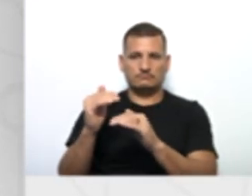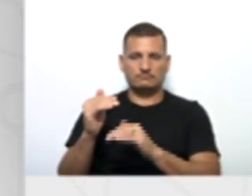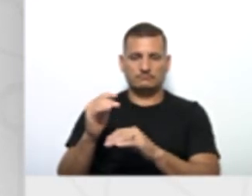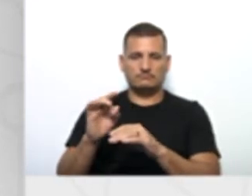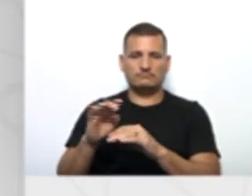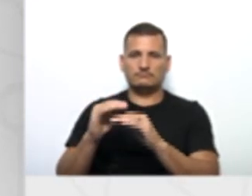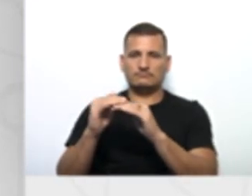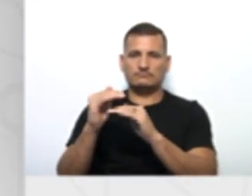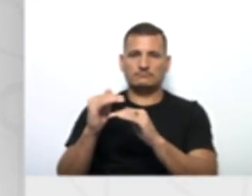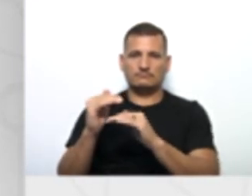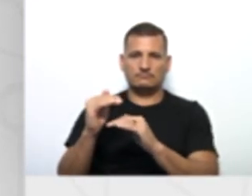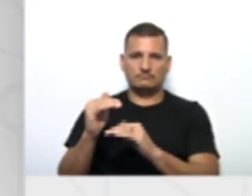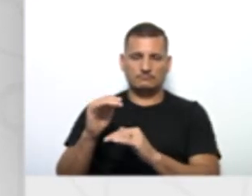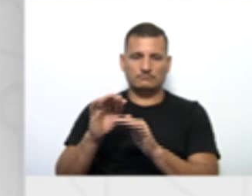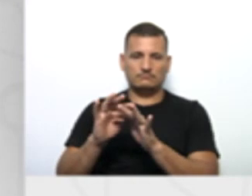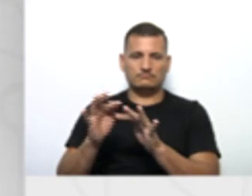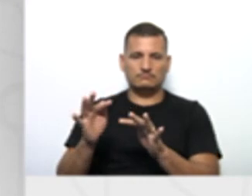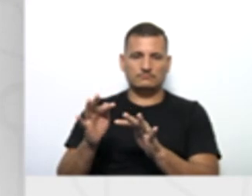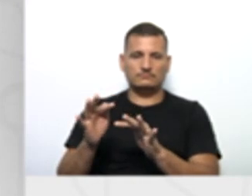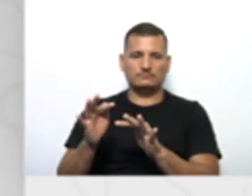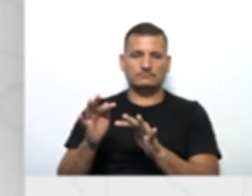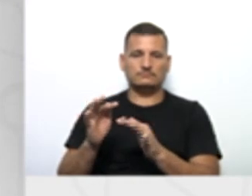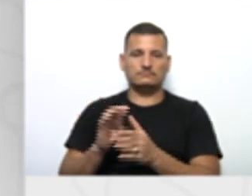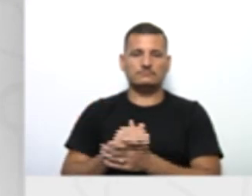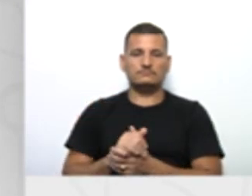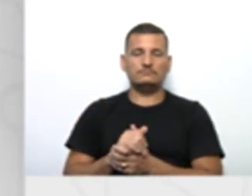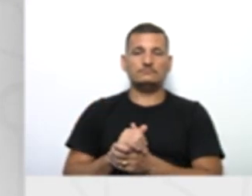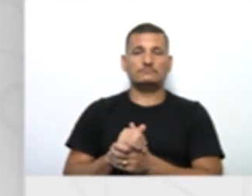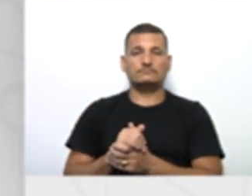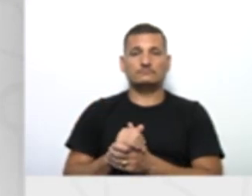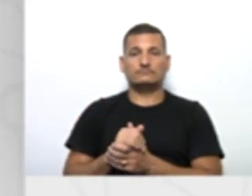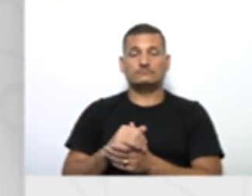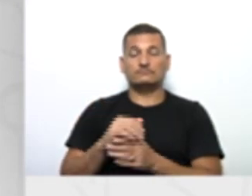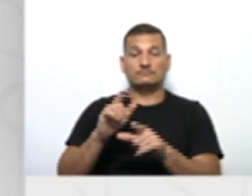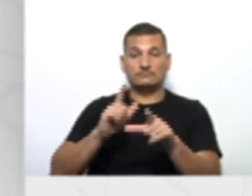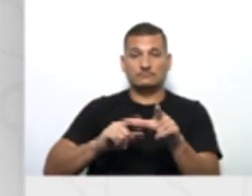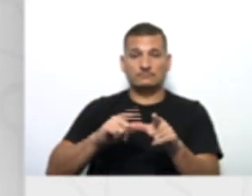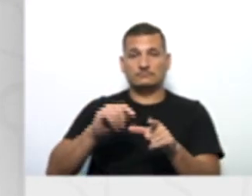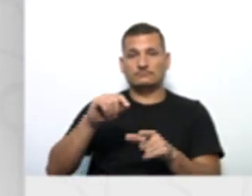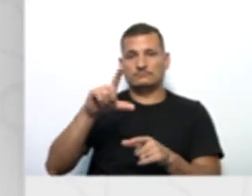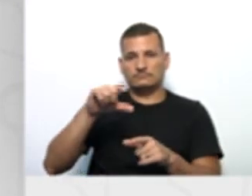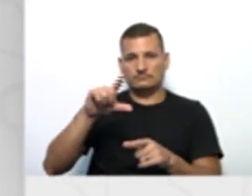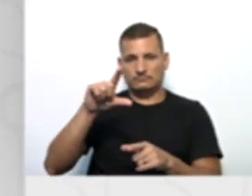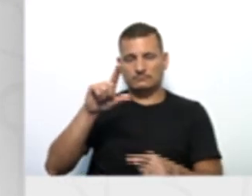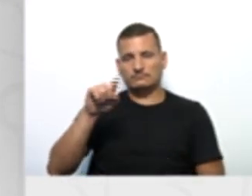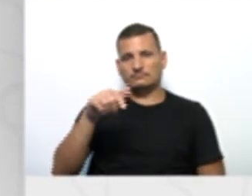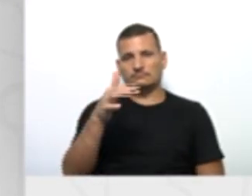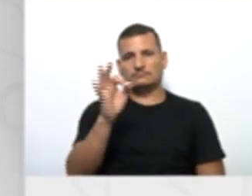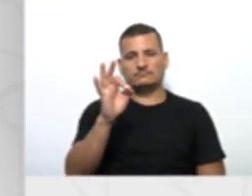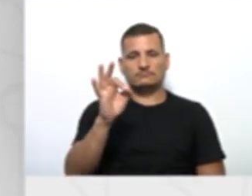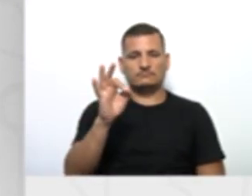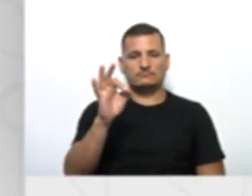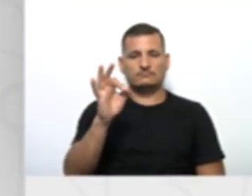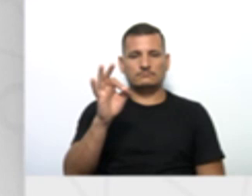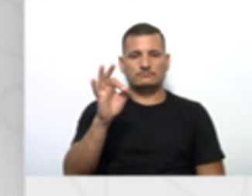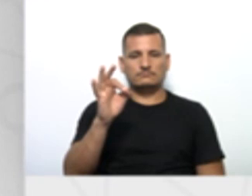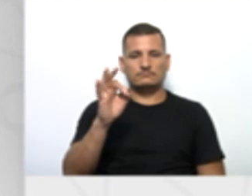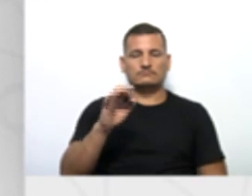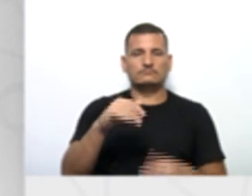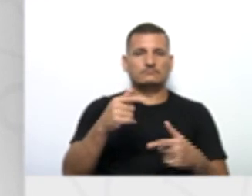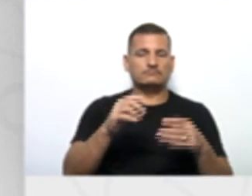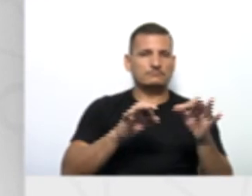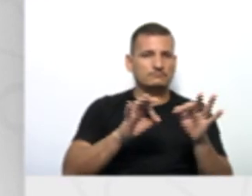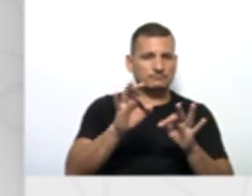1,5 entre as linhas, e o tamanho vai ser 10, para destacar ela no texto. Então, ó, o planejamento de uma